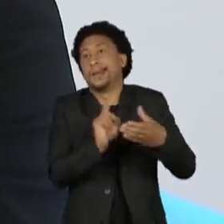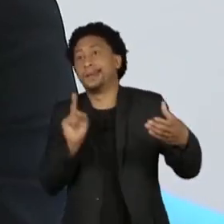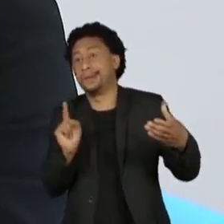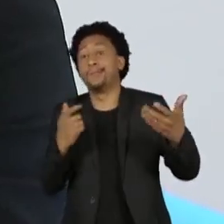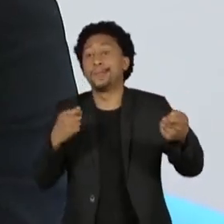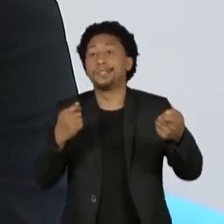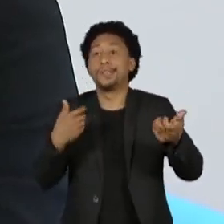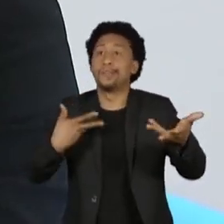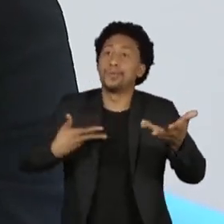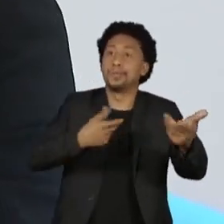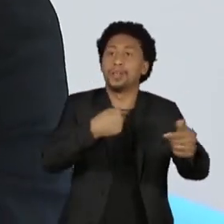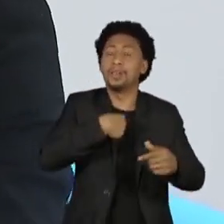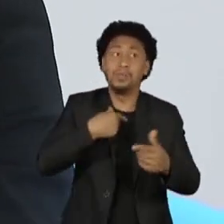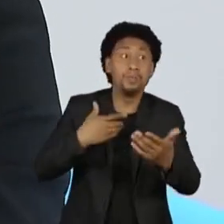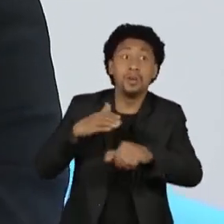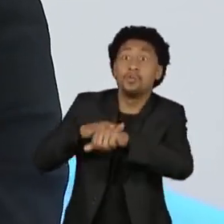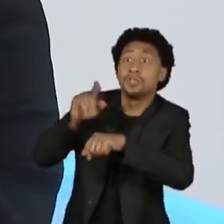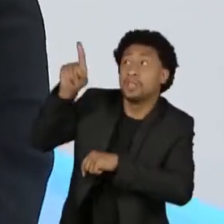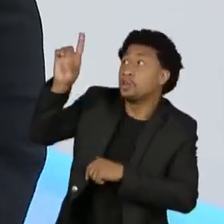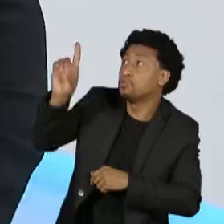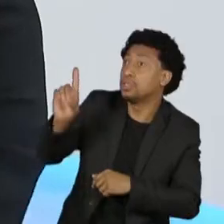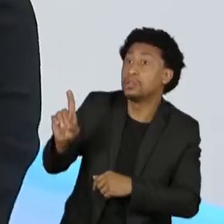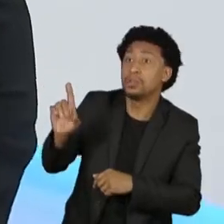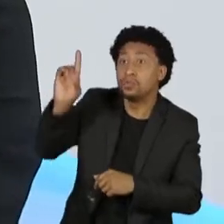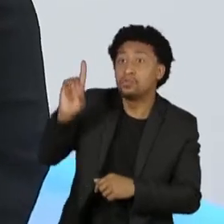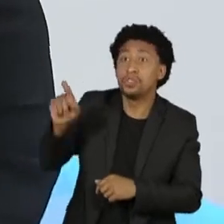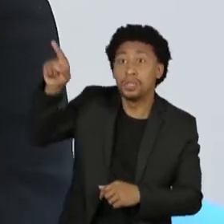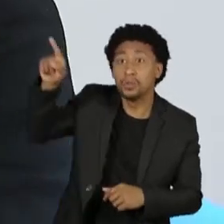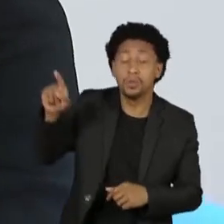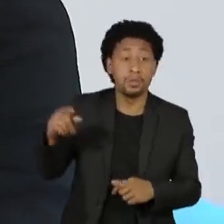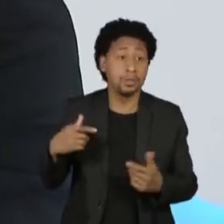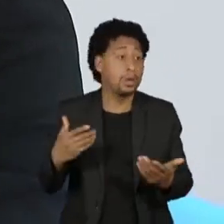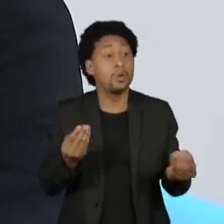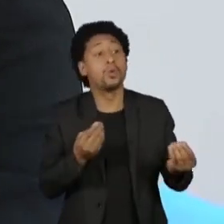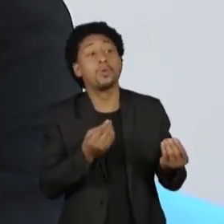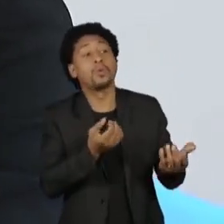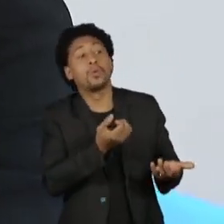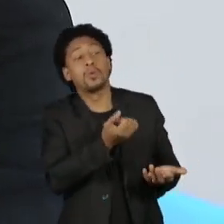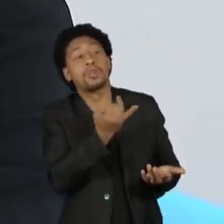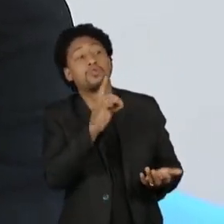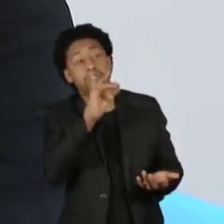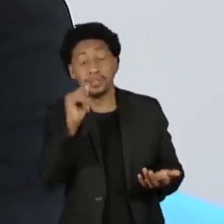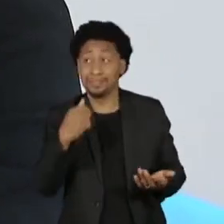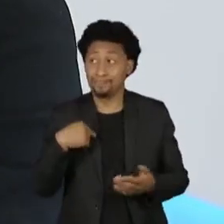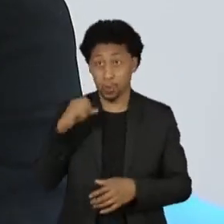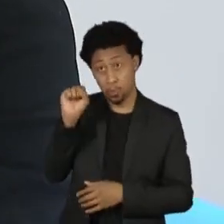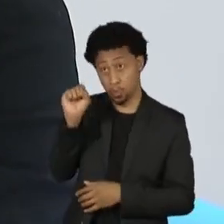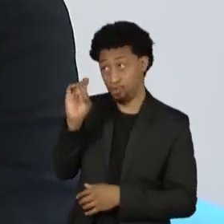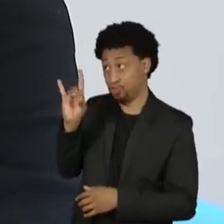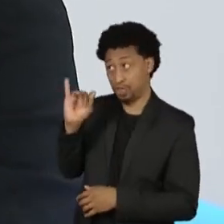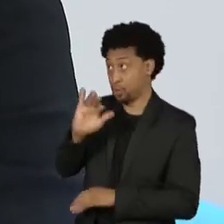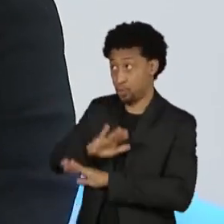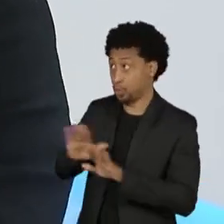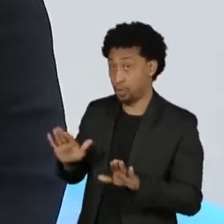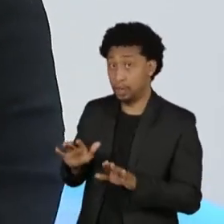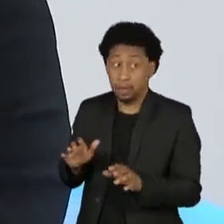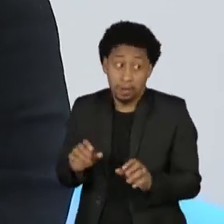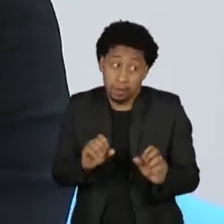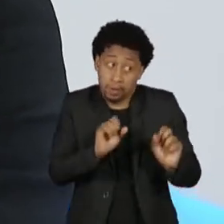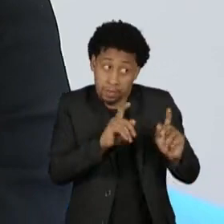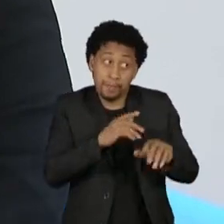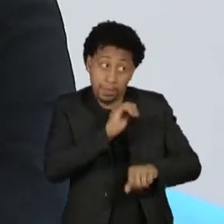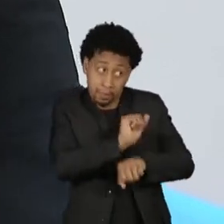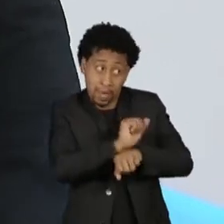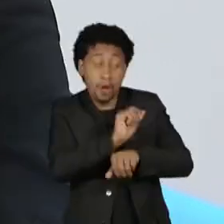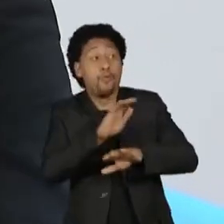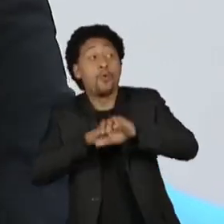falei tem que conversar lá com o meu diretor e quantos dias você tem só tem oito dias de Fátima falei tá bom mas tem